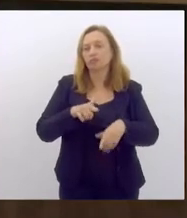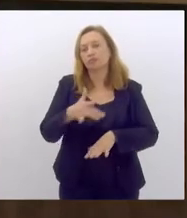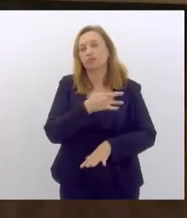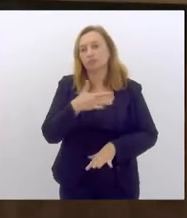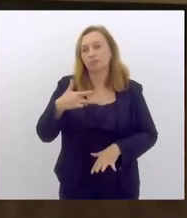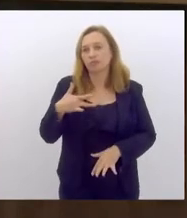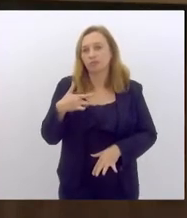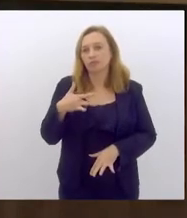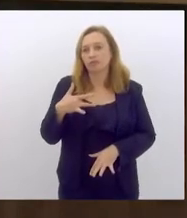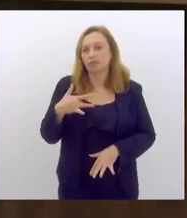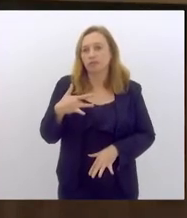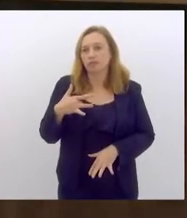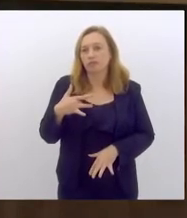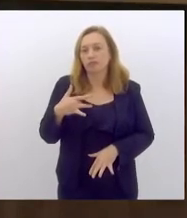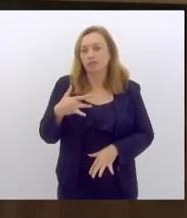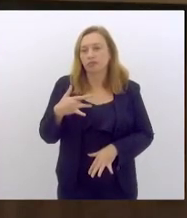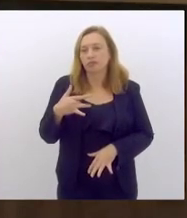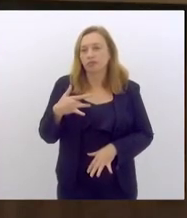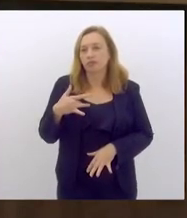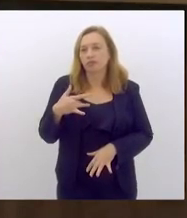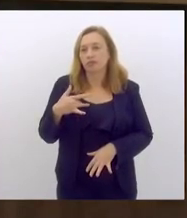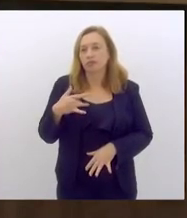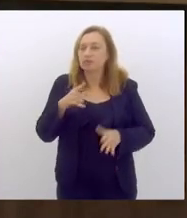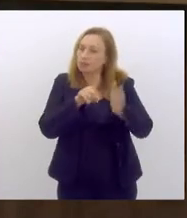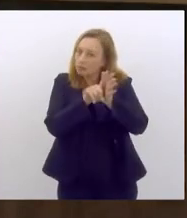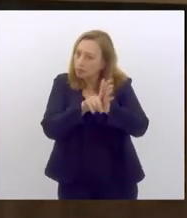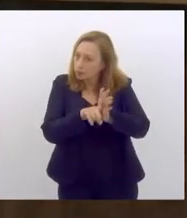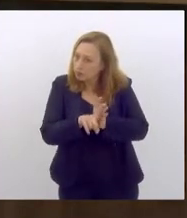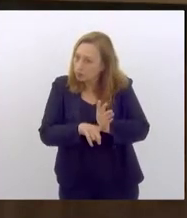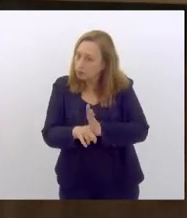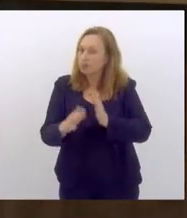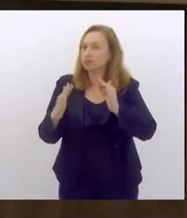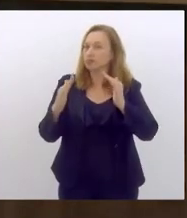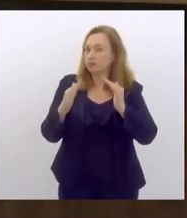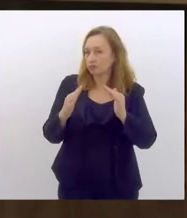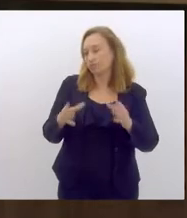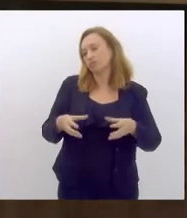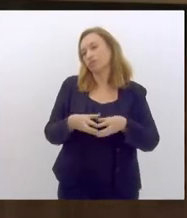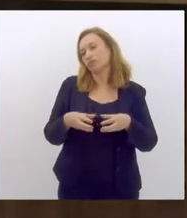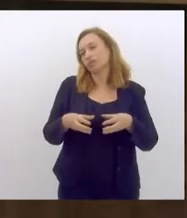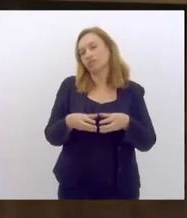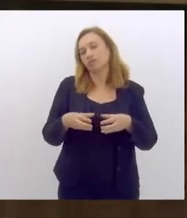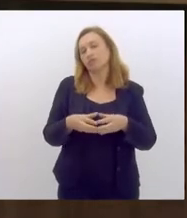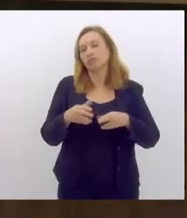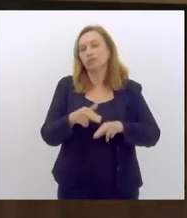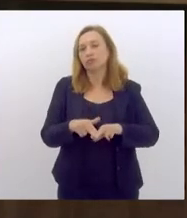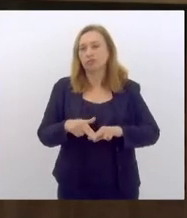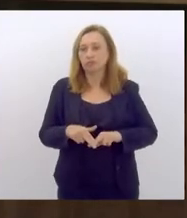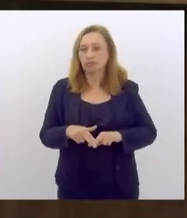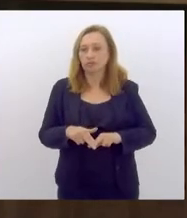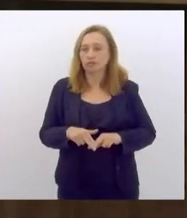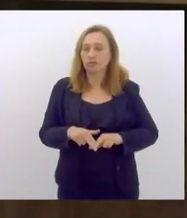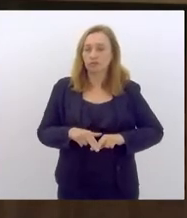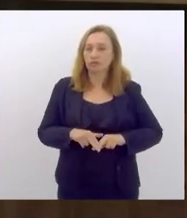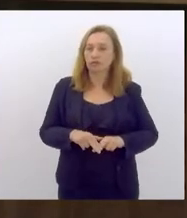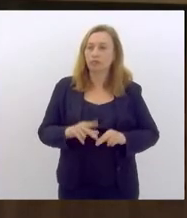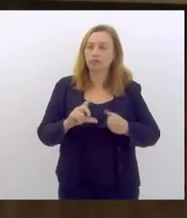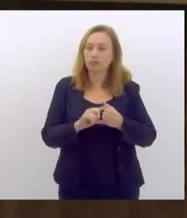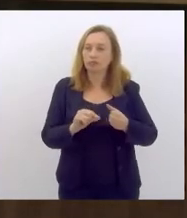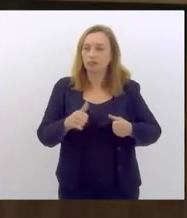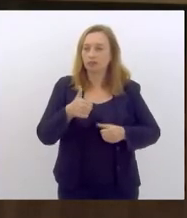saúde e devem ser objeto de análise desta comissão. Por essa razão, na forma do